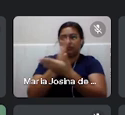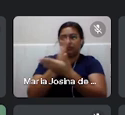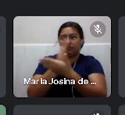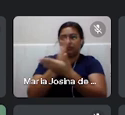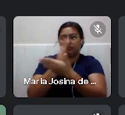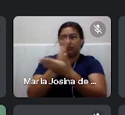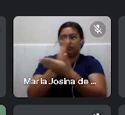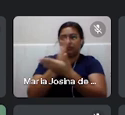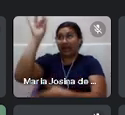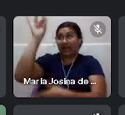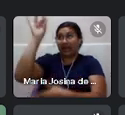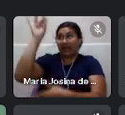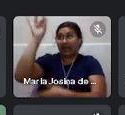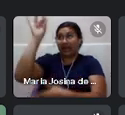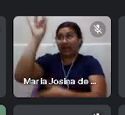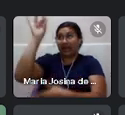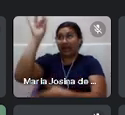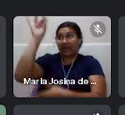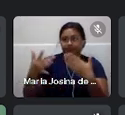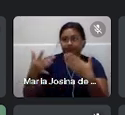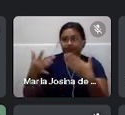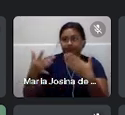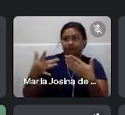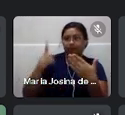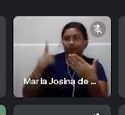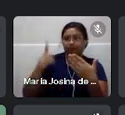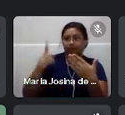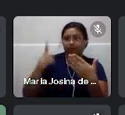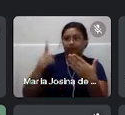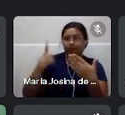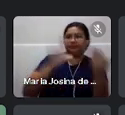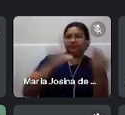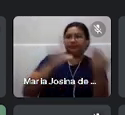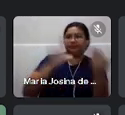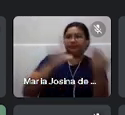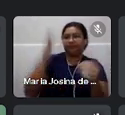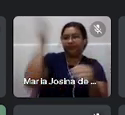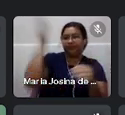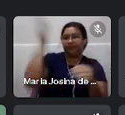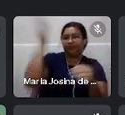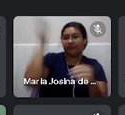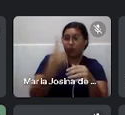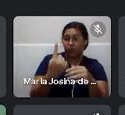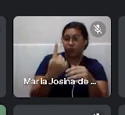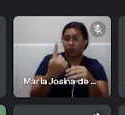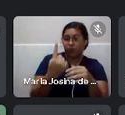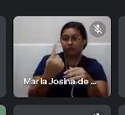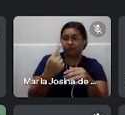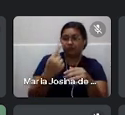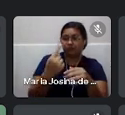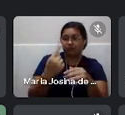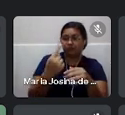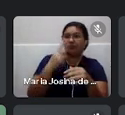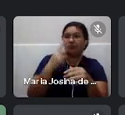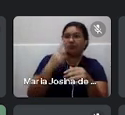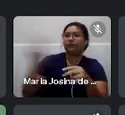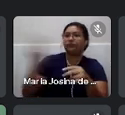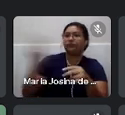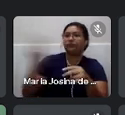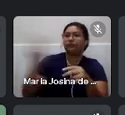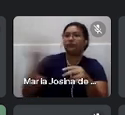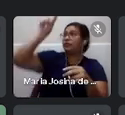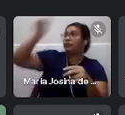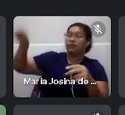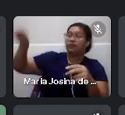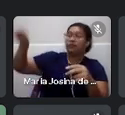parcelas. Então, L quadrado divide por L dá 1, menos. Esse L cancela com esse quadrado, fica menos 2